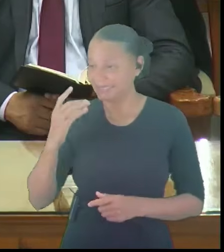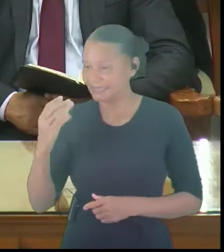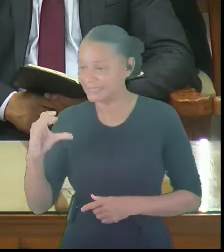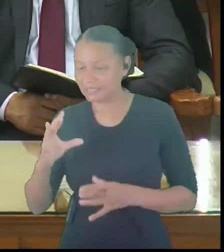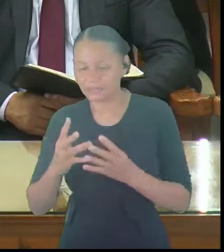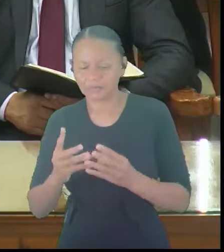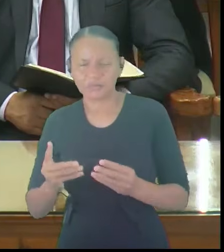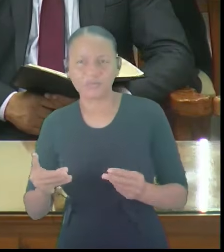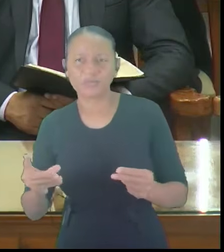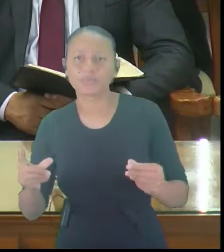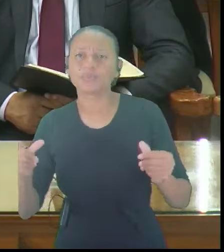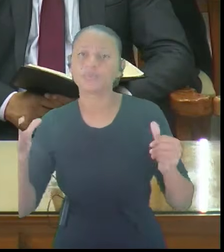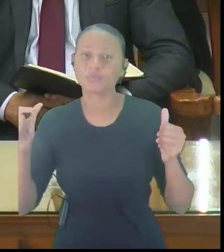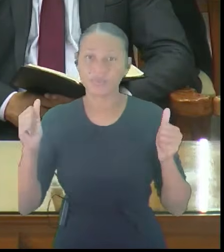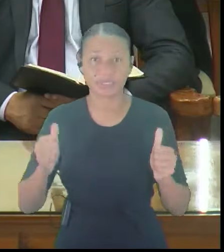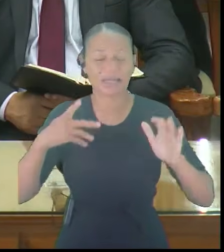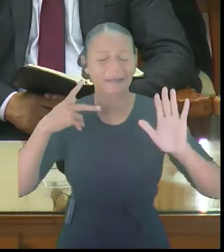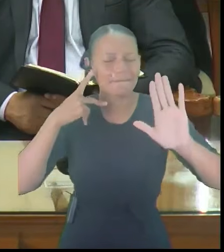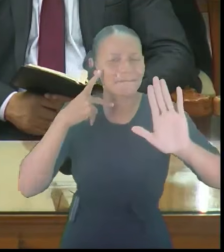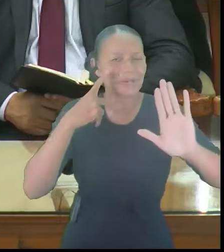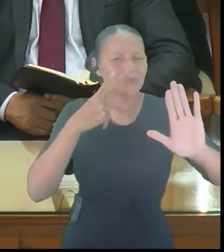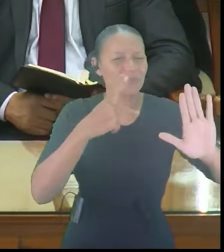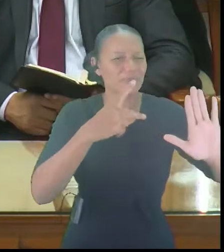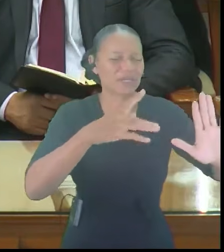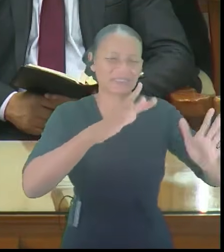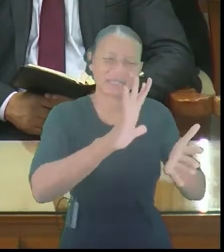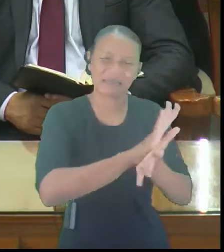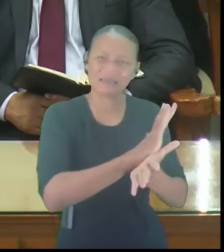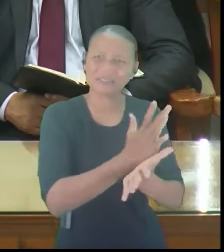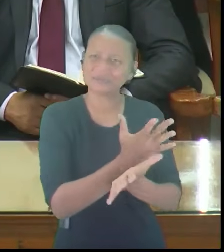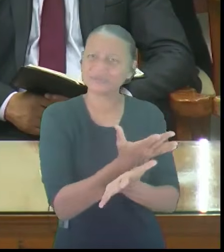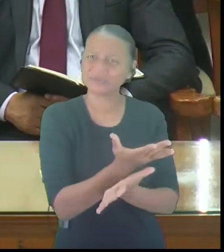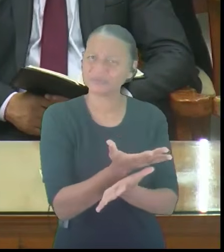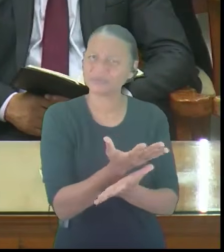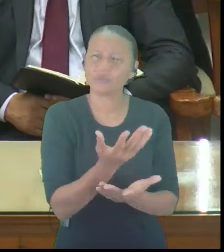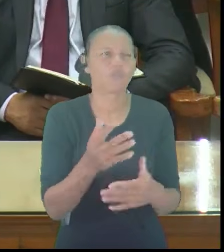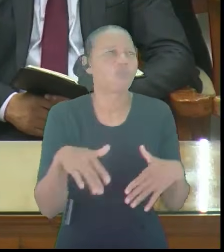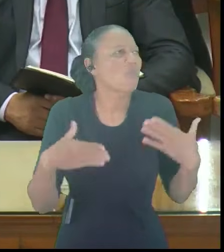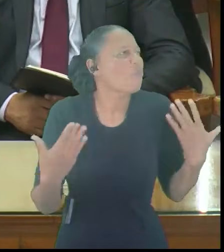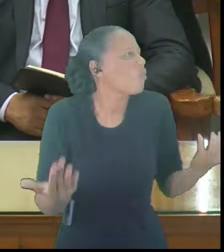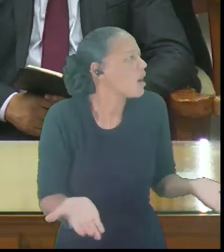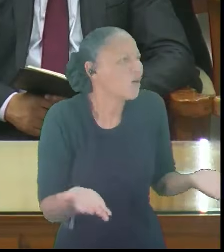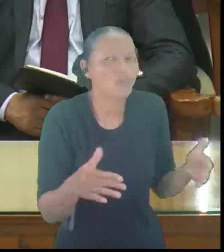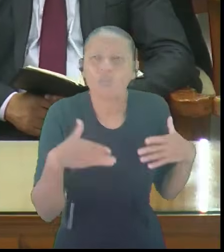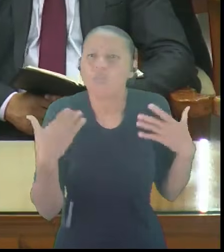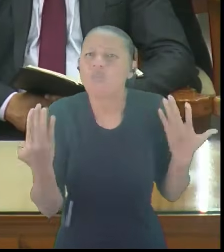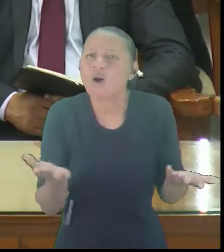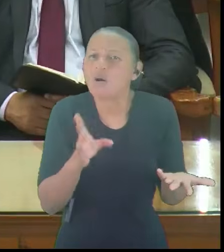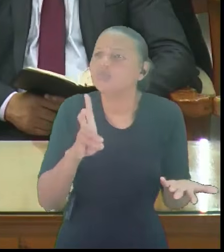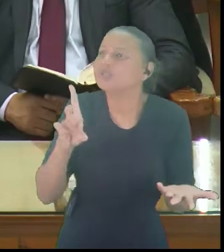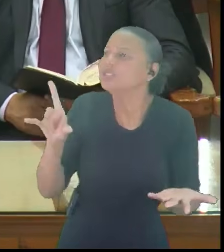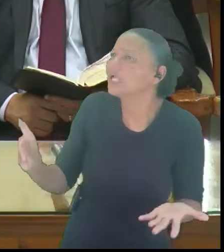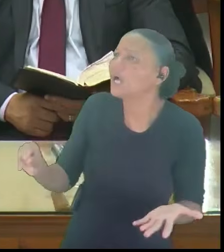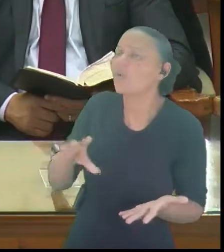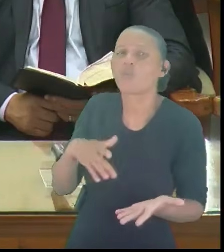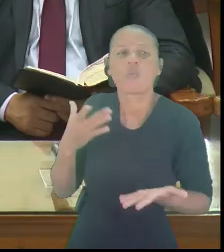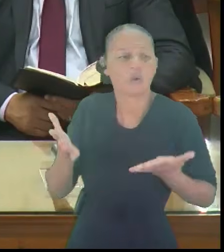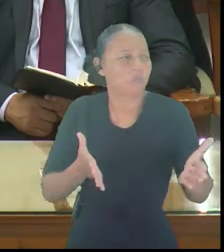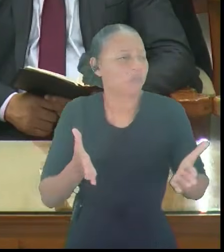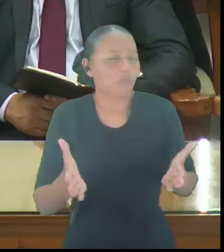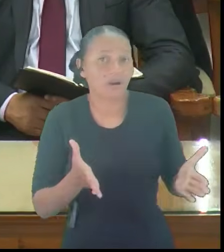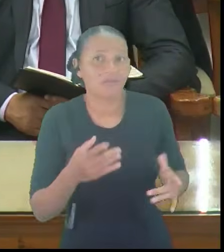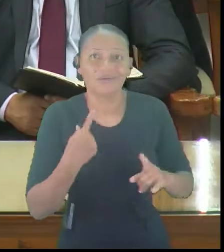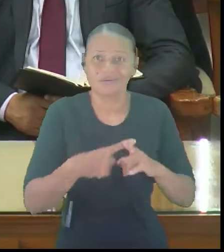desaparecerá, as profecias serão aniquiladas. Quando? Mas quando é que isso vai acontecer? Porque você